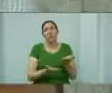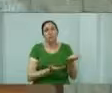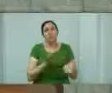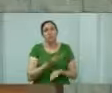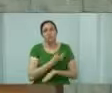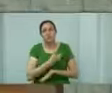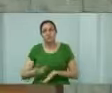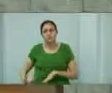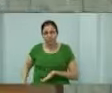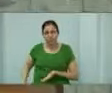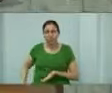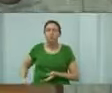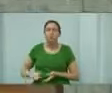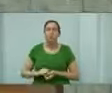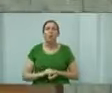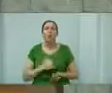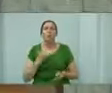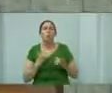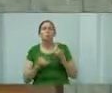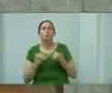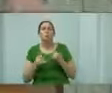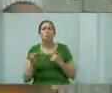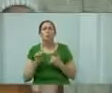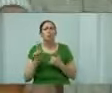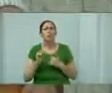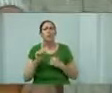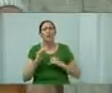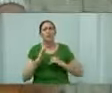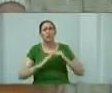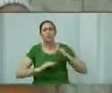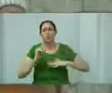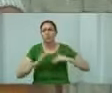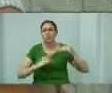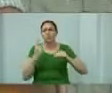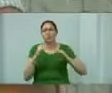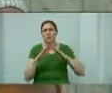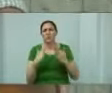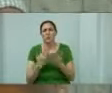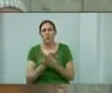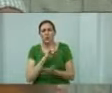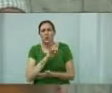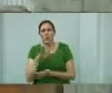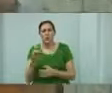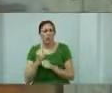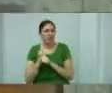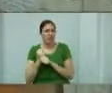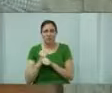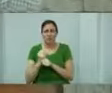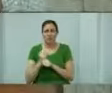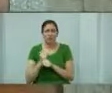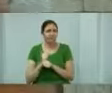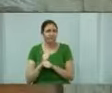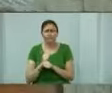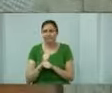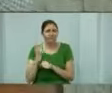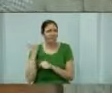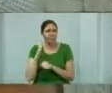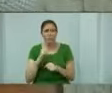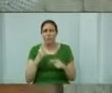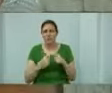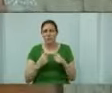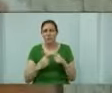fundamental. Então, não é uma coisa, por exemplo, nós não vamos construir uma escola por ano. Não vai dar, não tem como. Até porque nós temos a